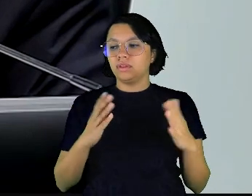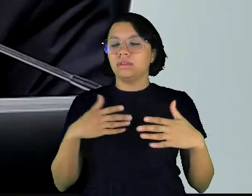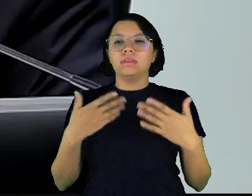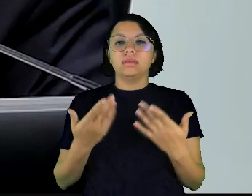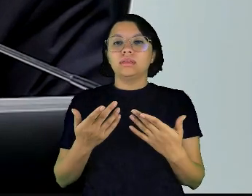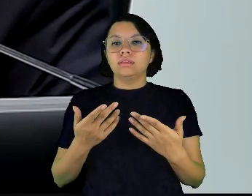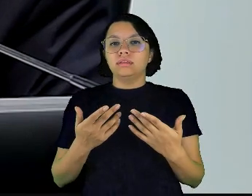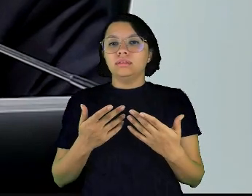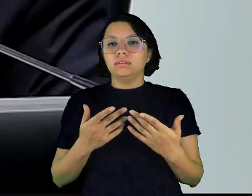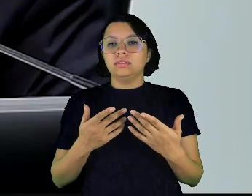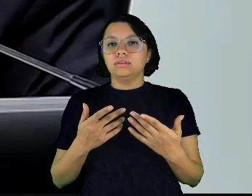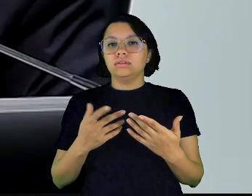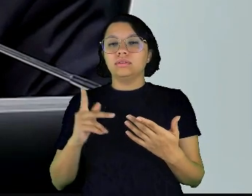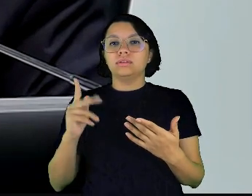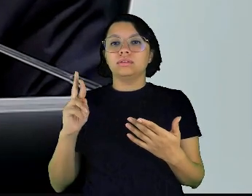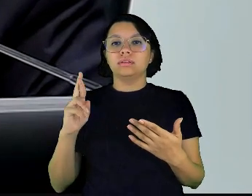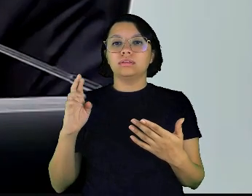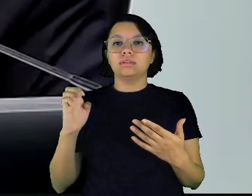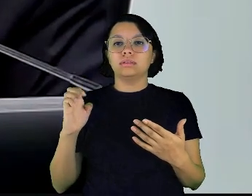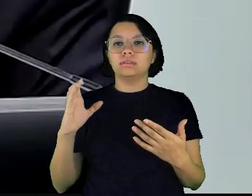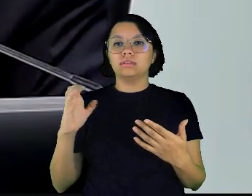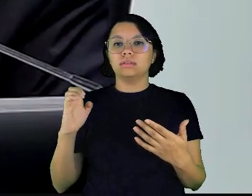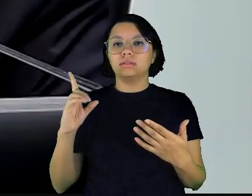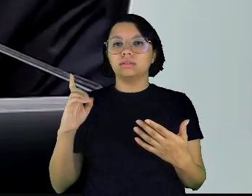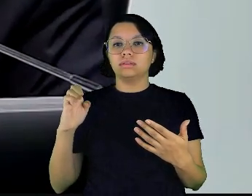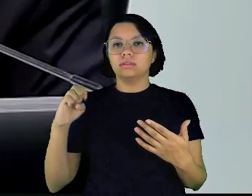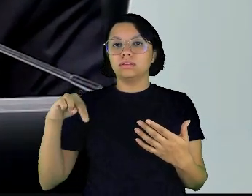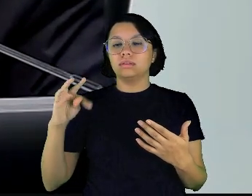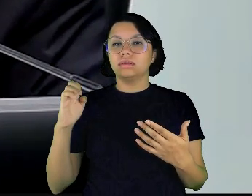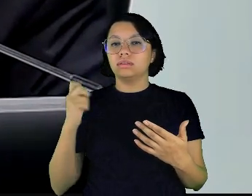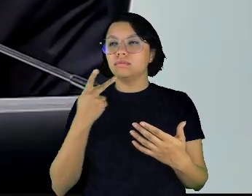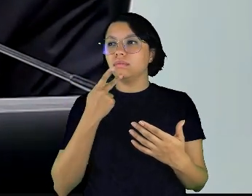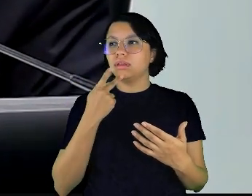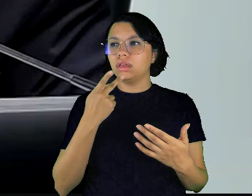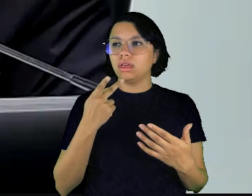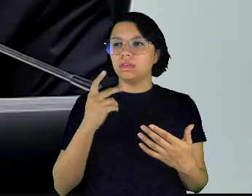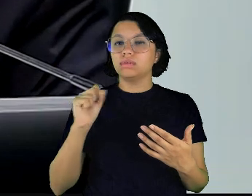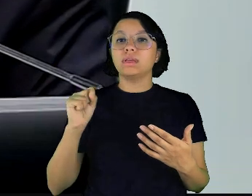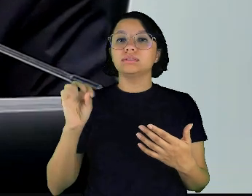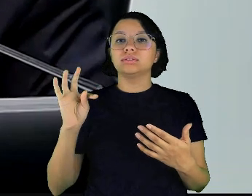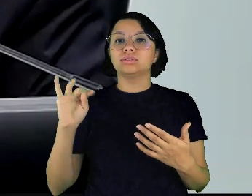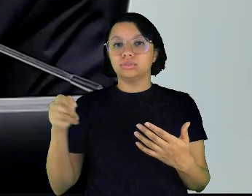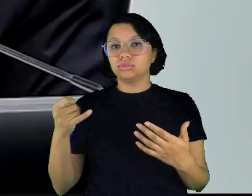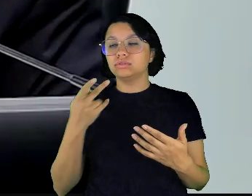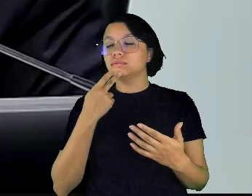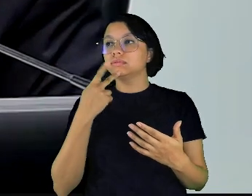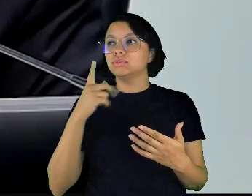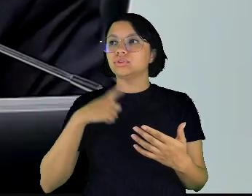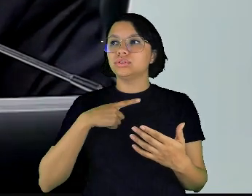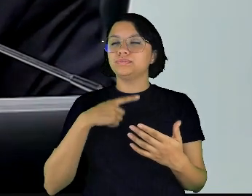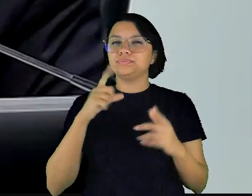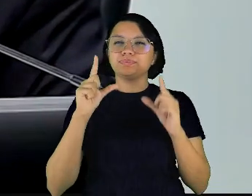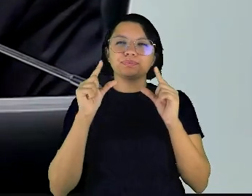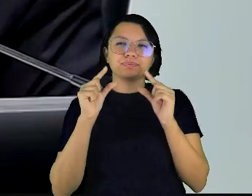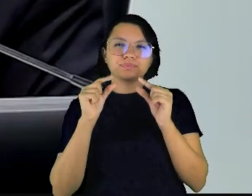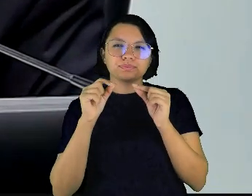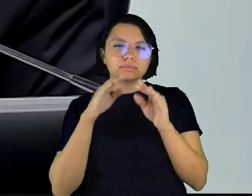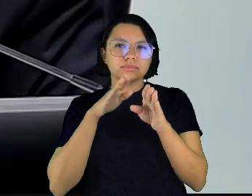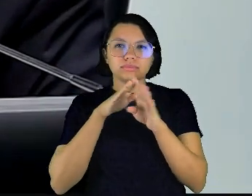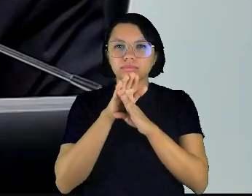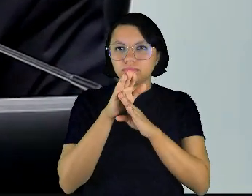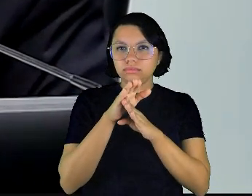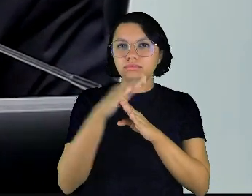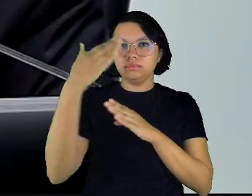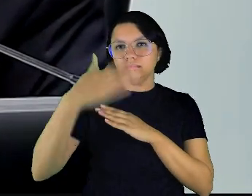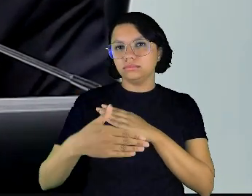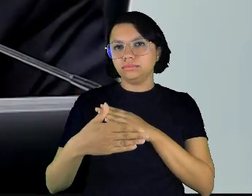os precedentes no STJ, a jurisprudência dizia que teria que haver uma mínima instrução probatória, né? Não bastaria as